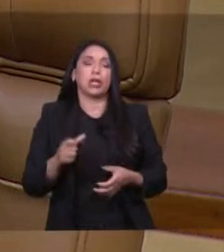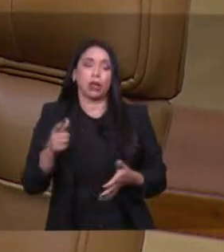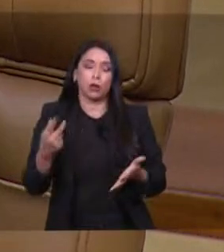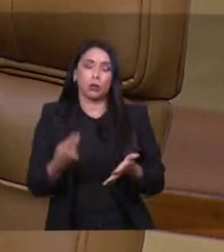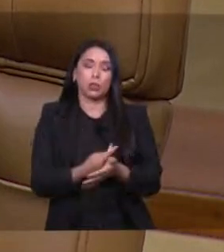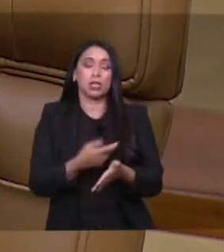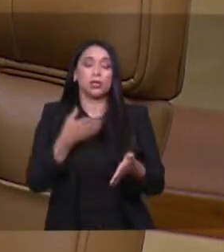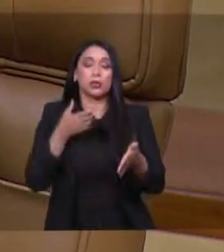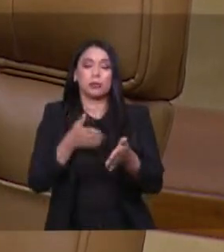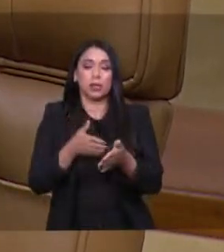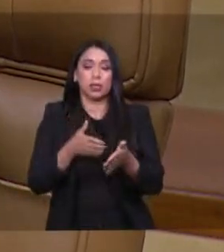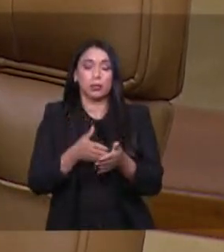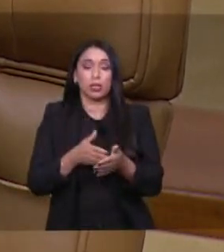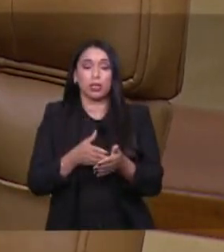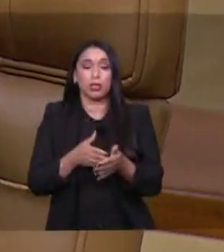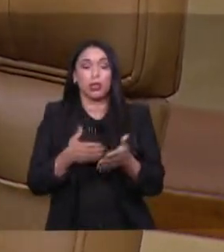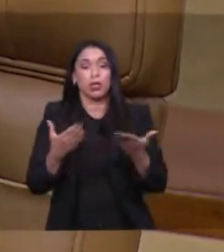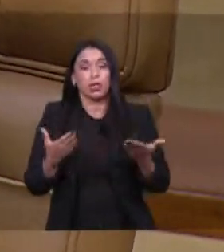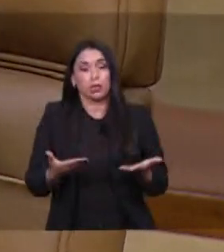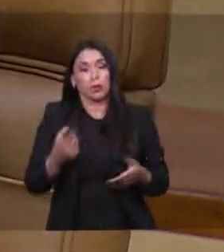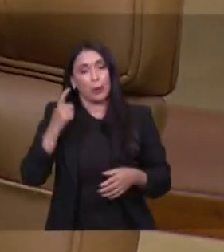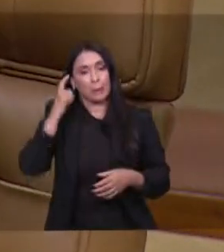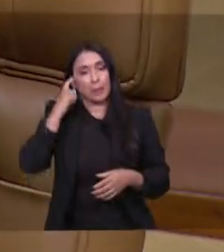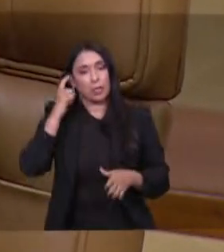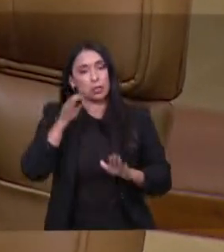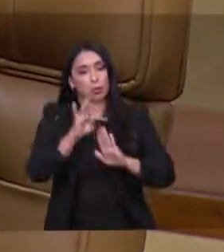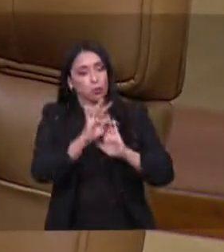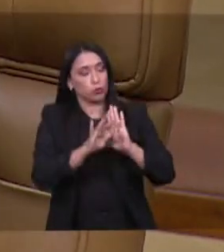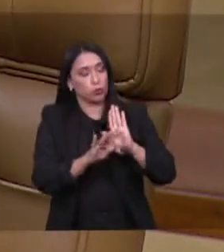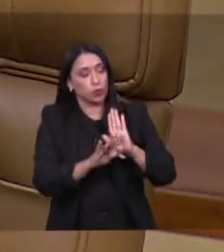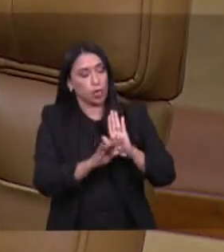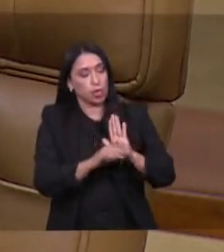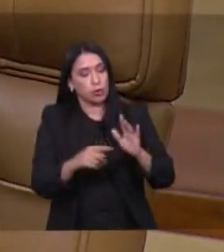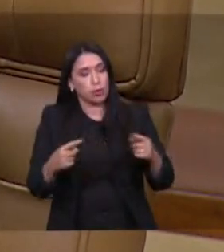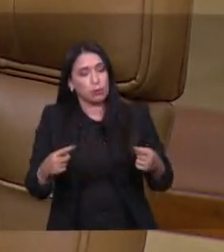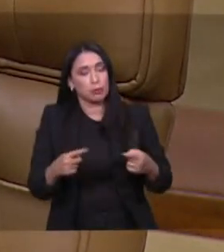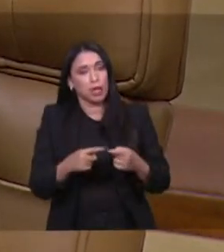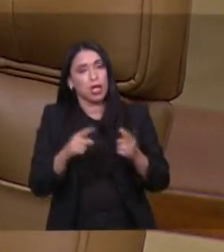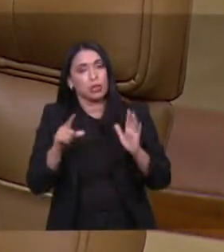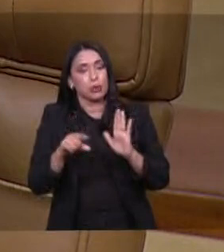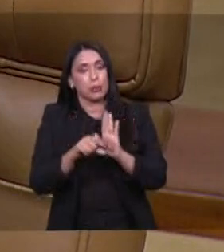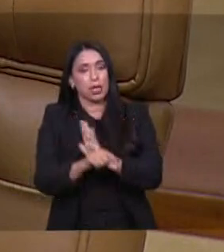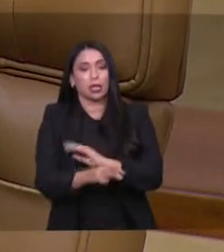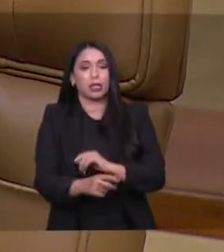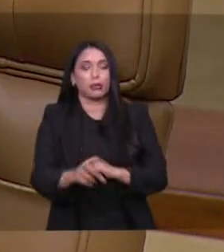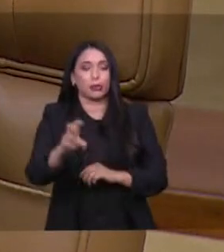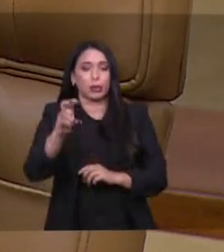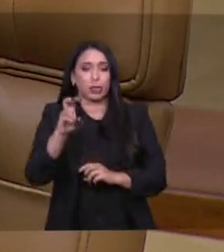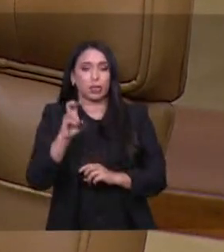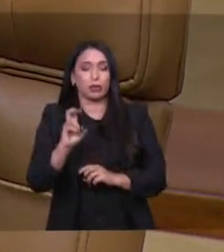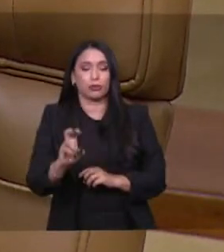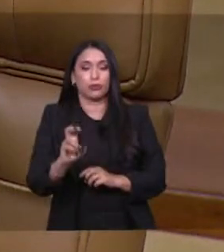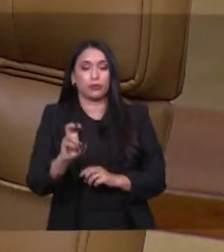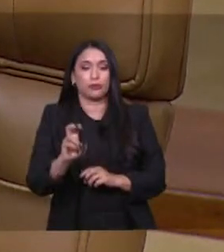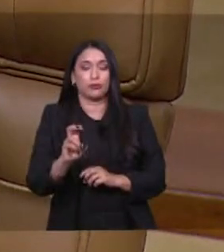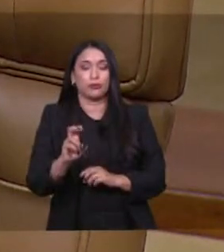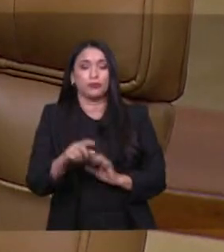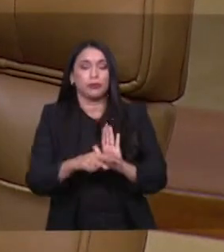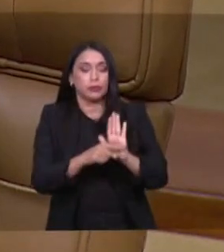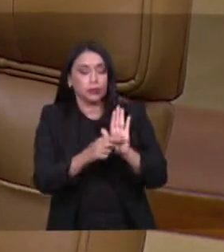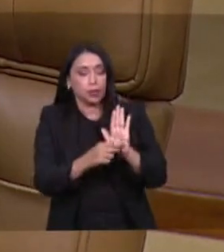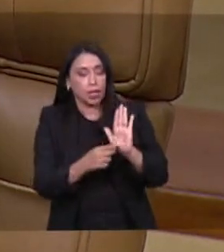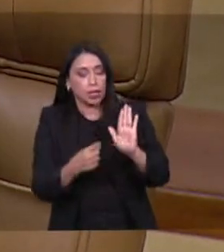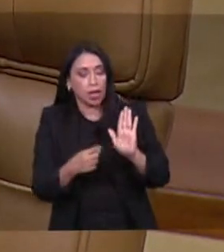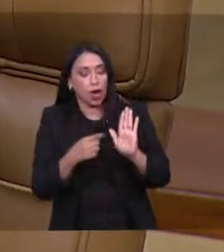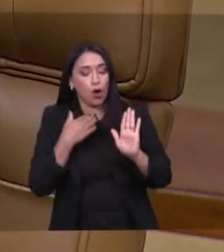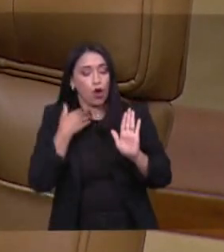isso que eu sugiro uma interpretação conforme ao parágrafo 5º, na seguinte linha: o juiz